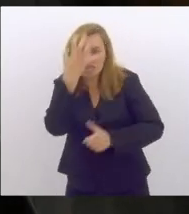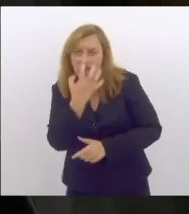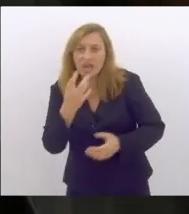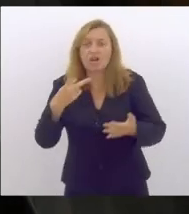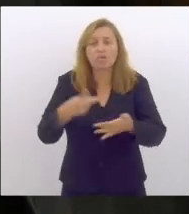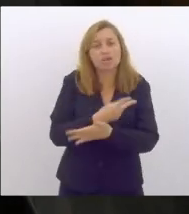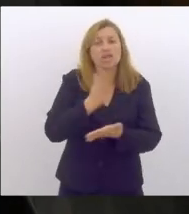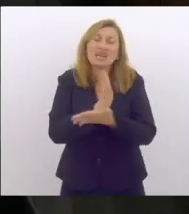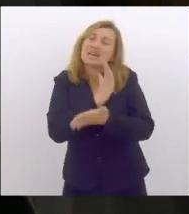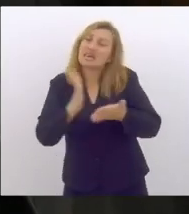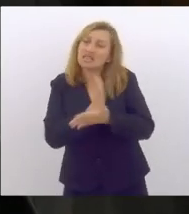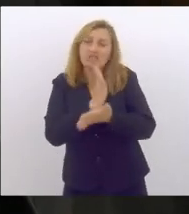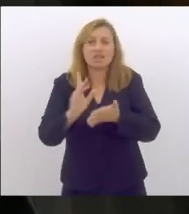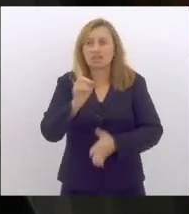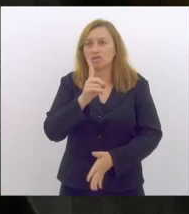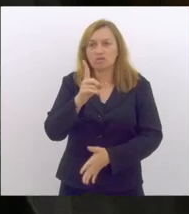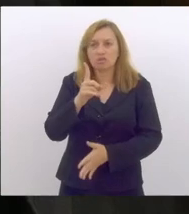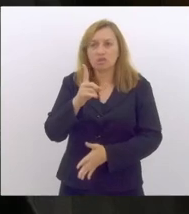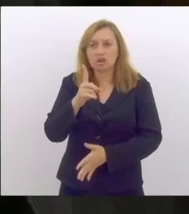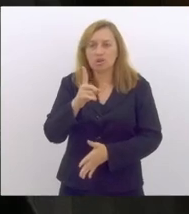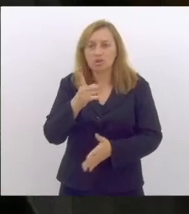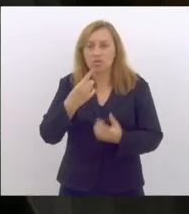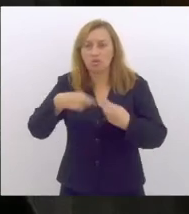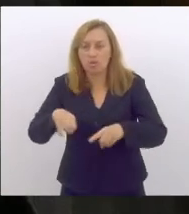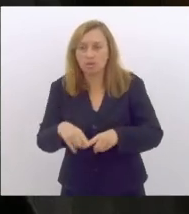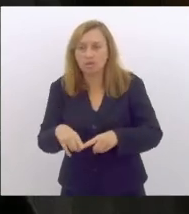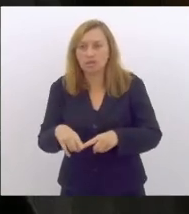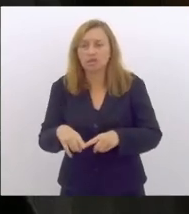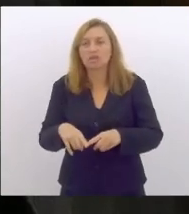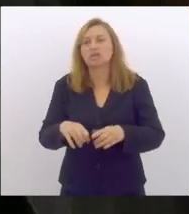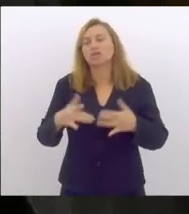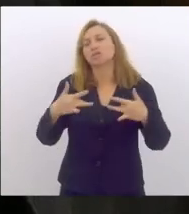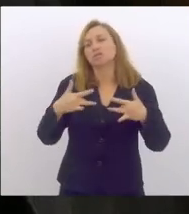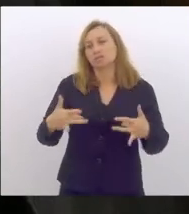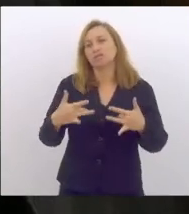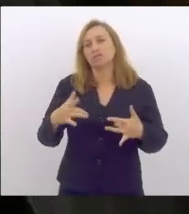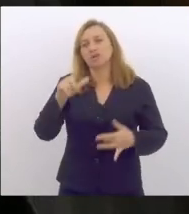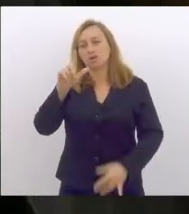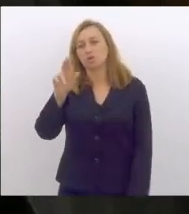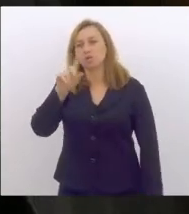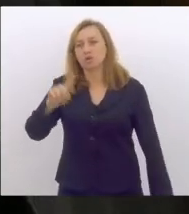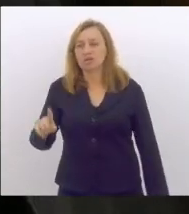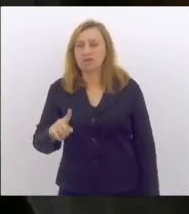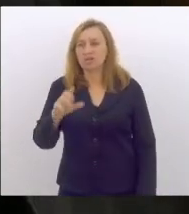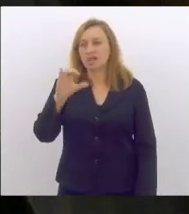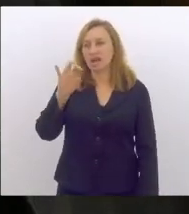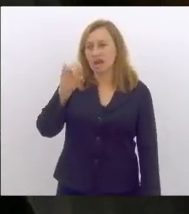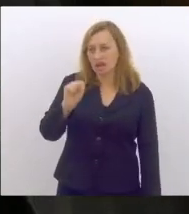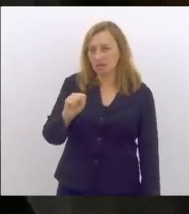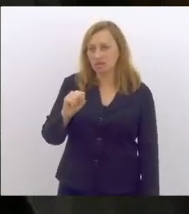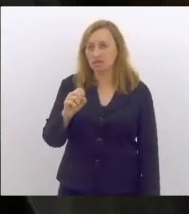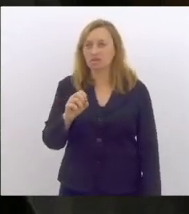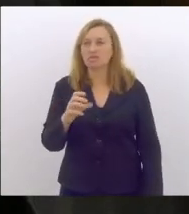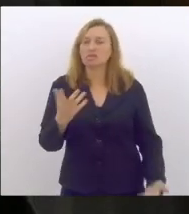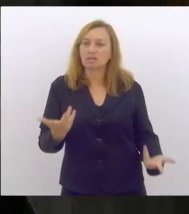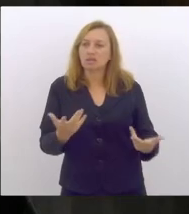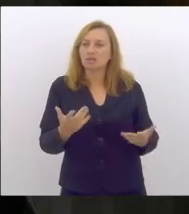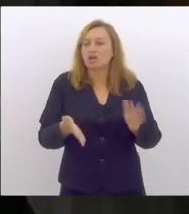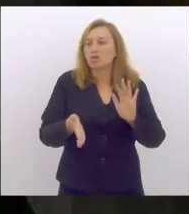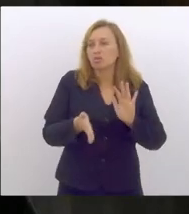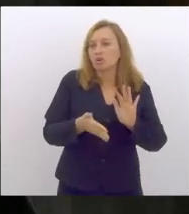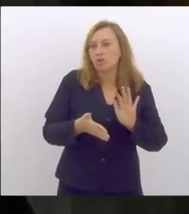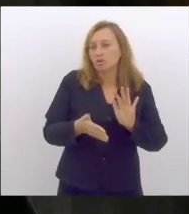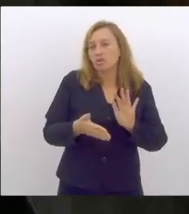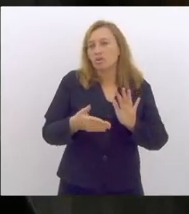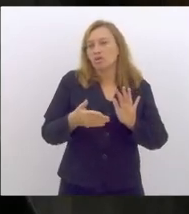muitas vezes não são enfrentados não são combatidos portanto minha solidariedade é Luiz Carlos Justino e minha denúncia me indignação meu protesto